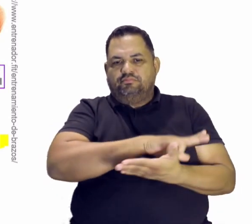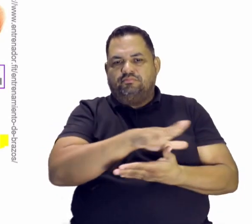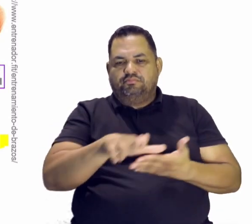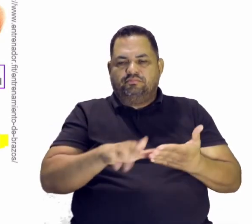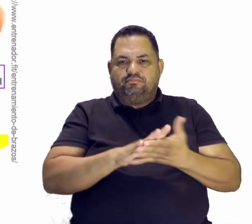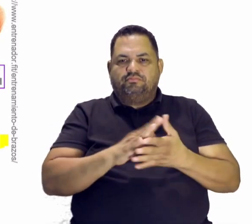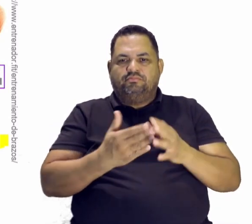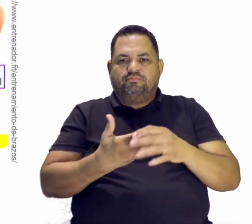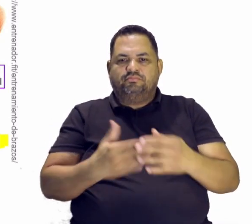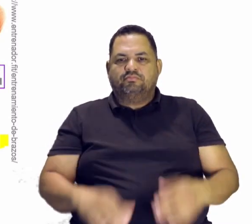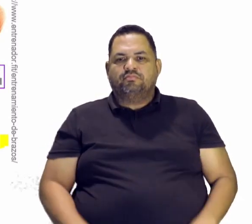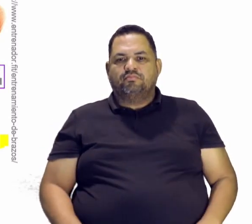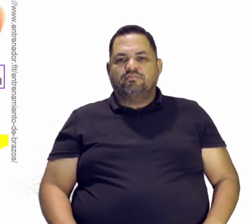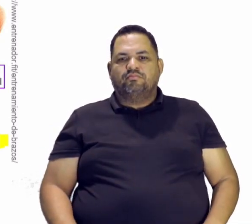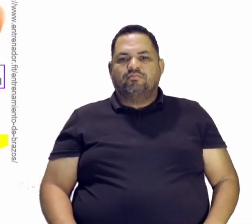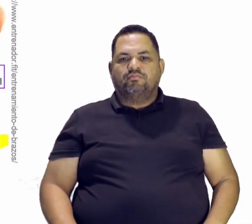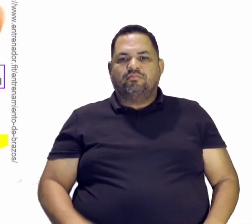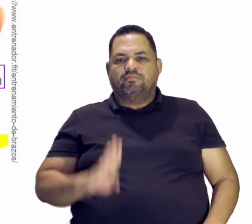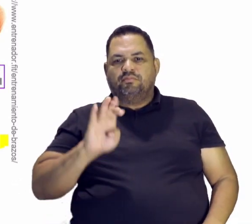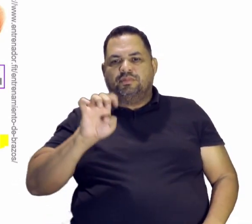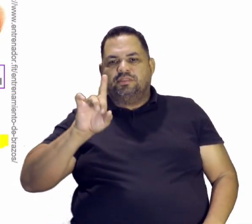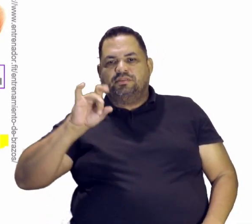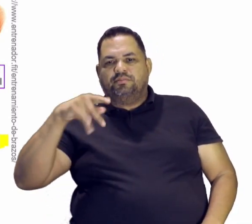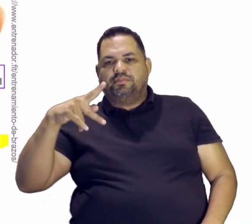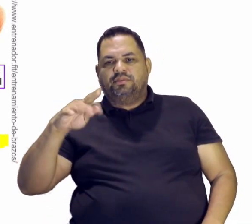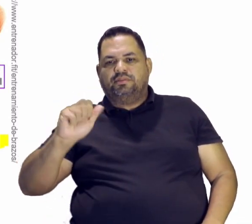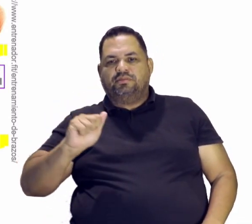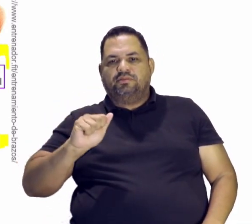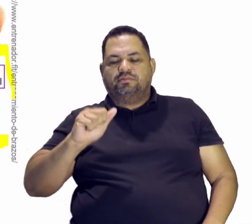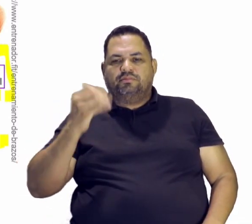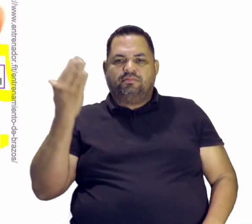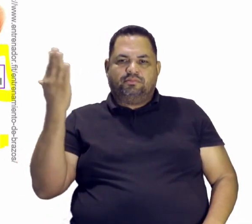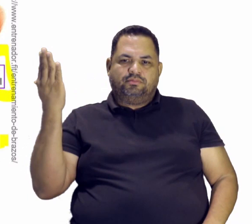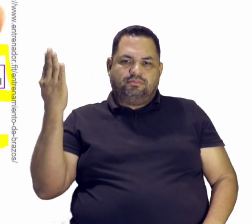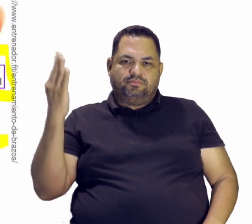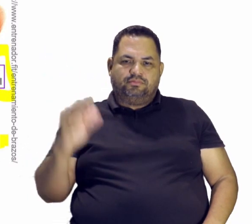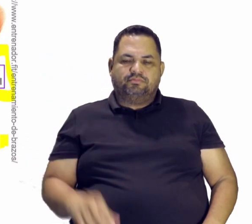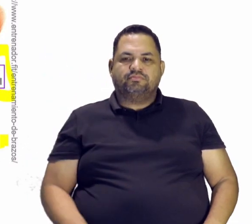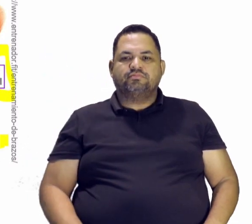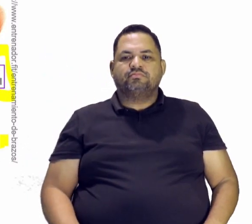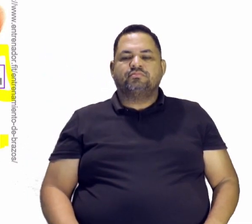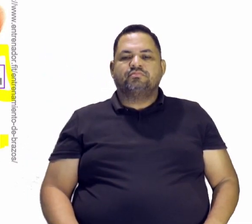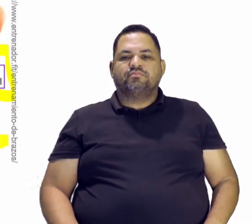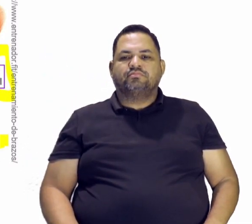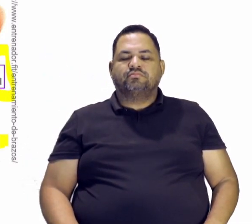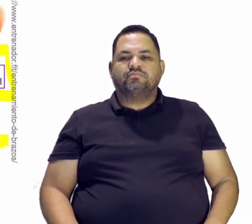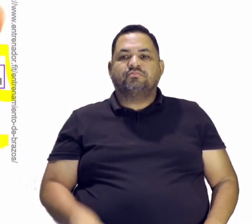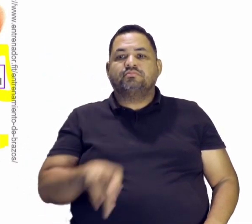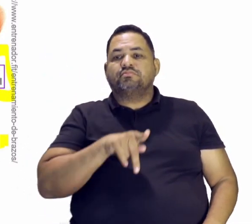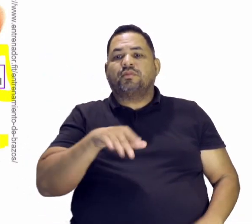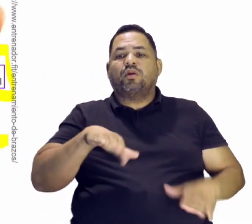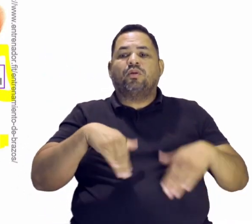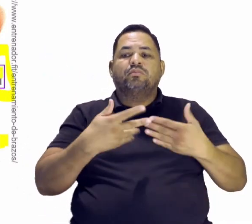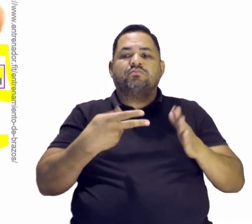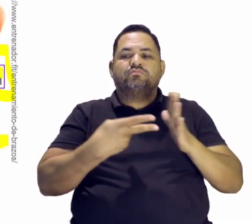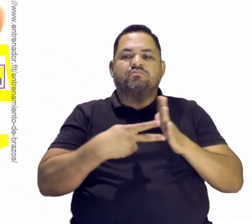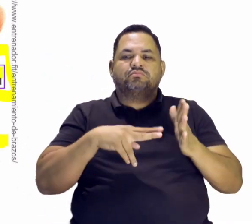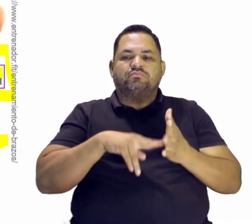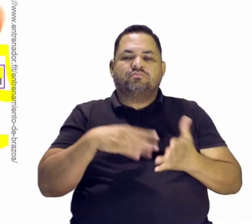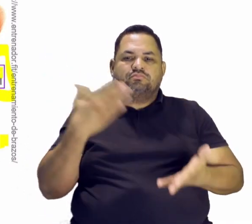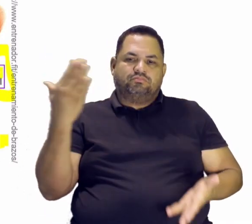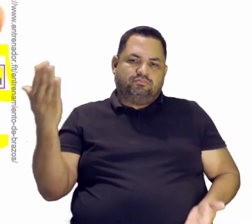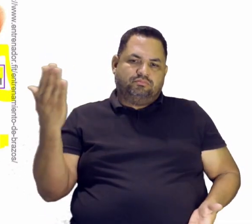exemplo, aqui, ó. Eu tenho o bíceps braquial e o tríceps braquial. Prof, o que significa bíceps e